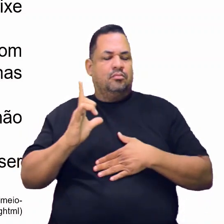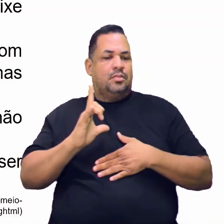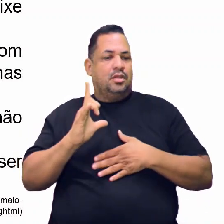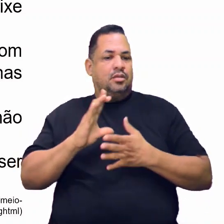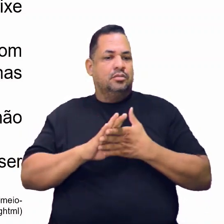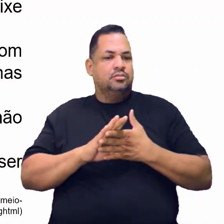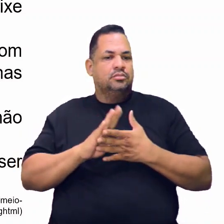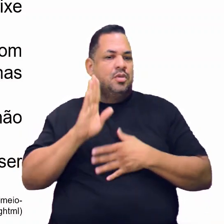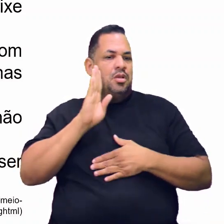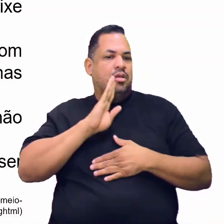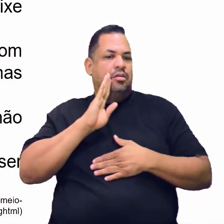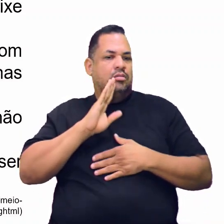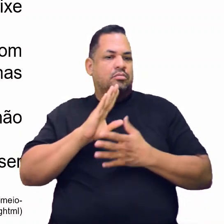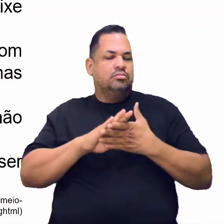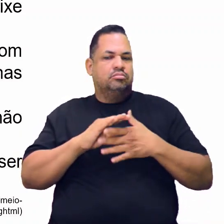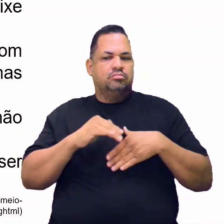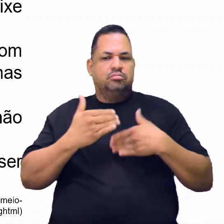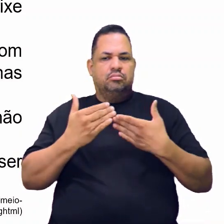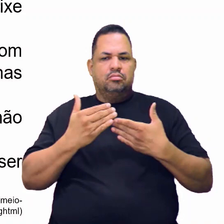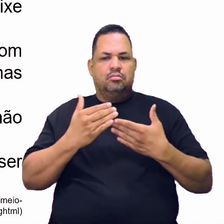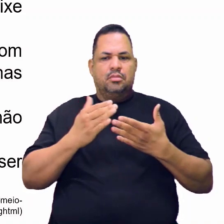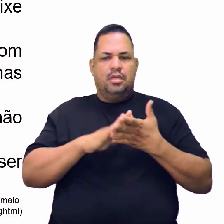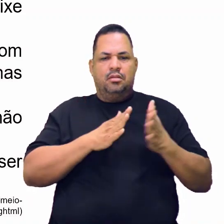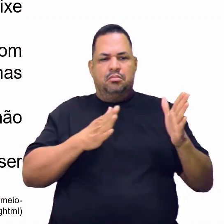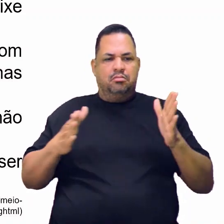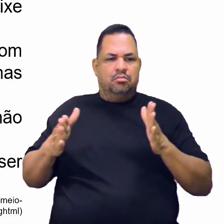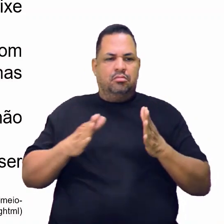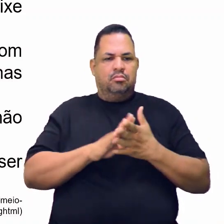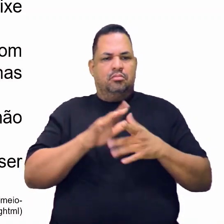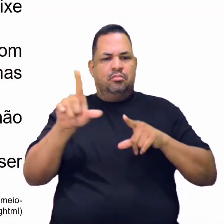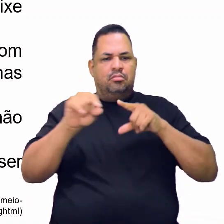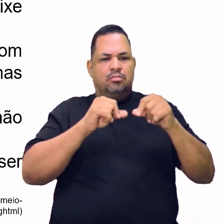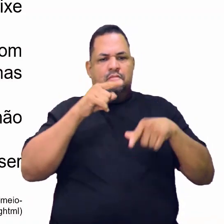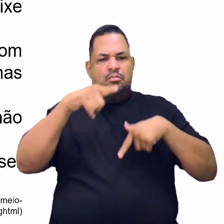alta temporada. Escolha serviço,